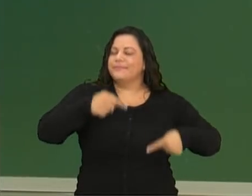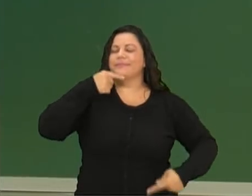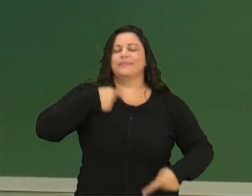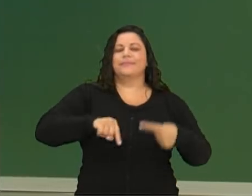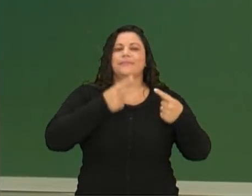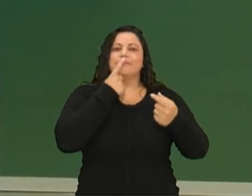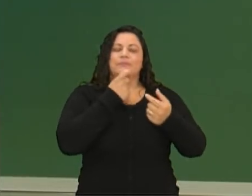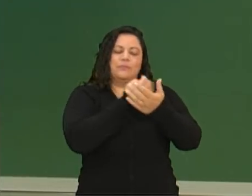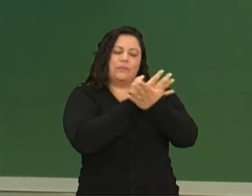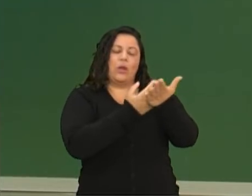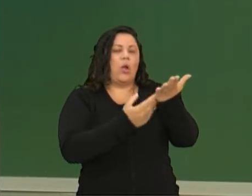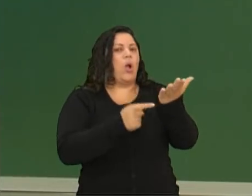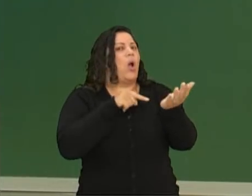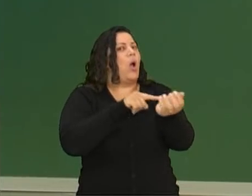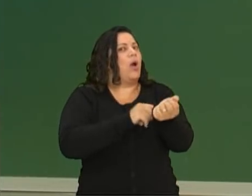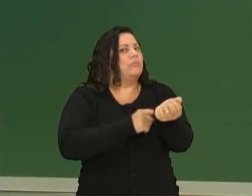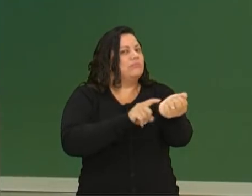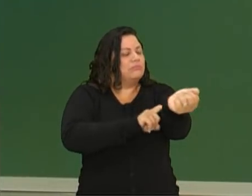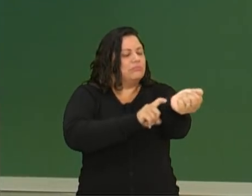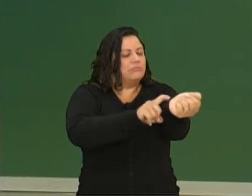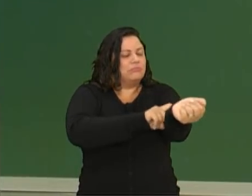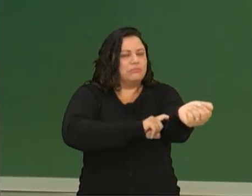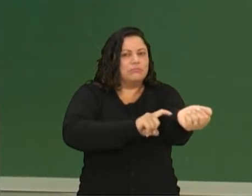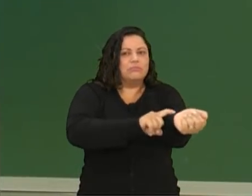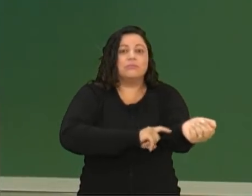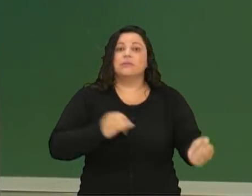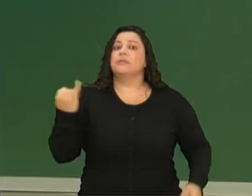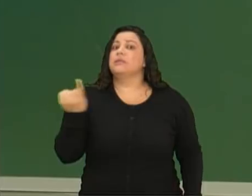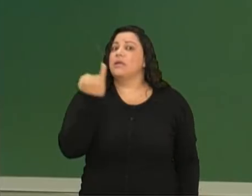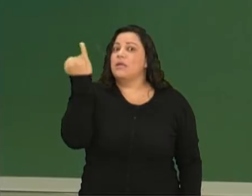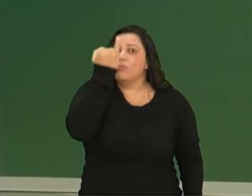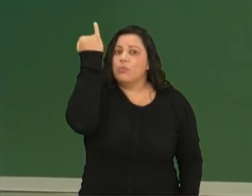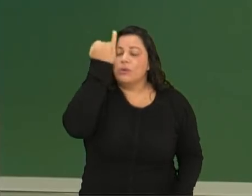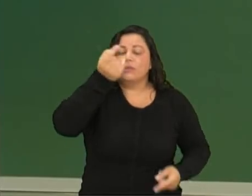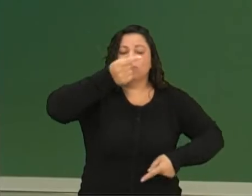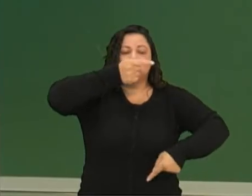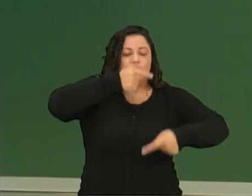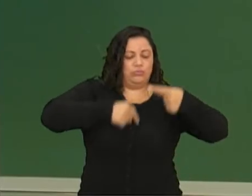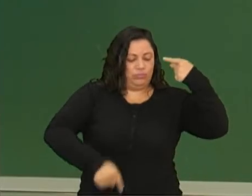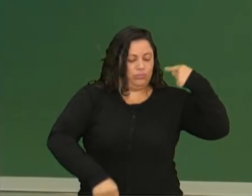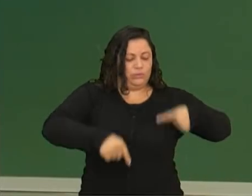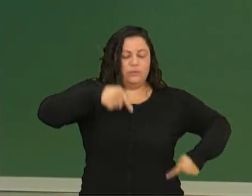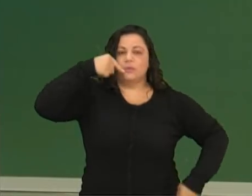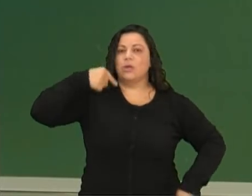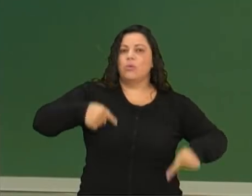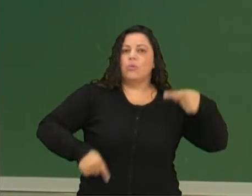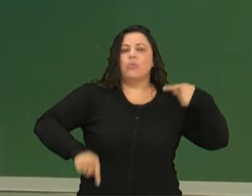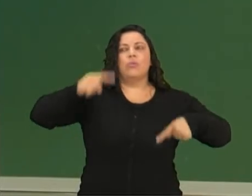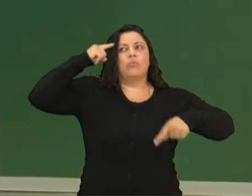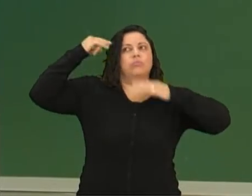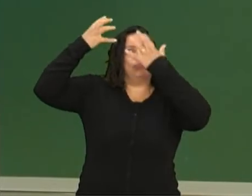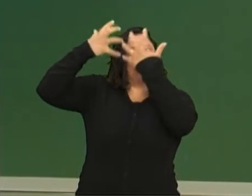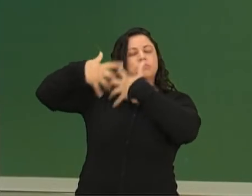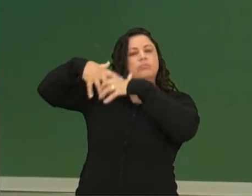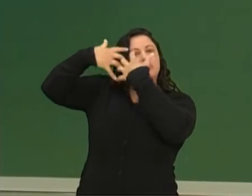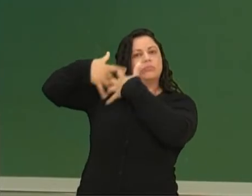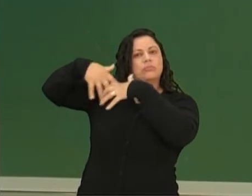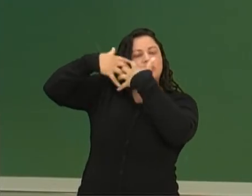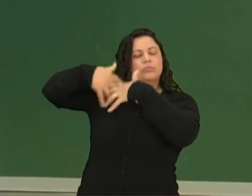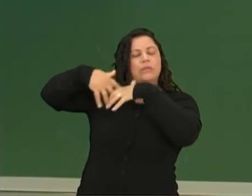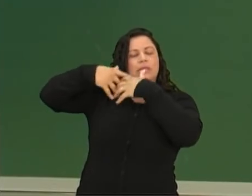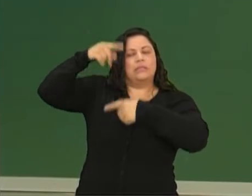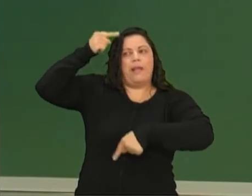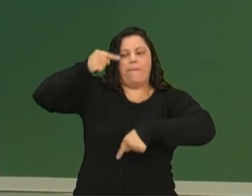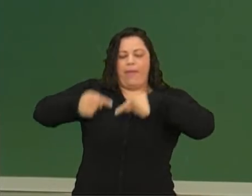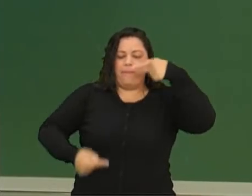só o quanto o sangue é importante. Ele circula no corpo inteirinho, tá? Desde, do nosso cérebro, o dedinho do pé,